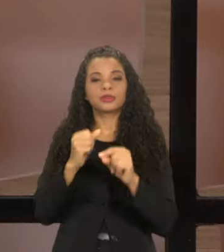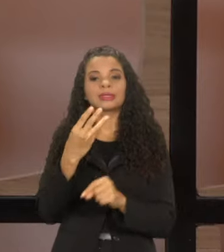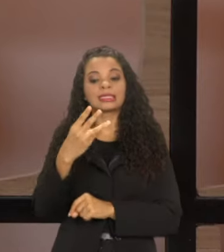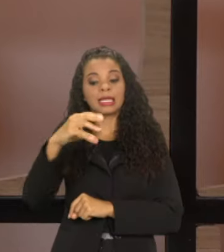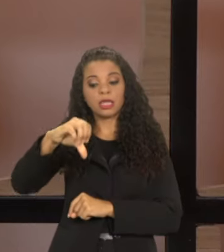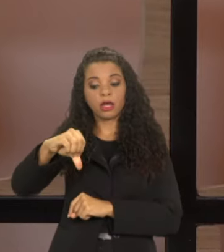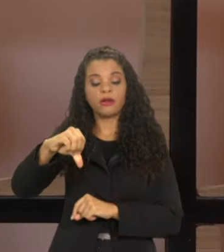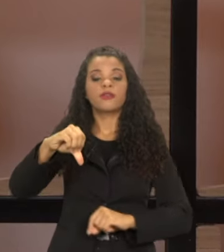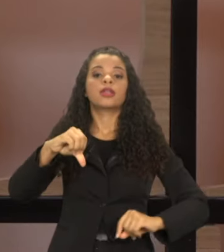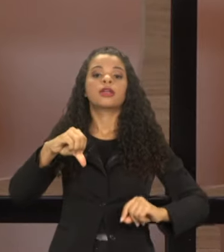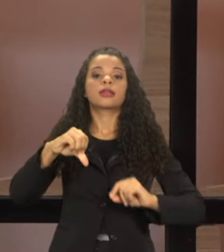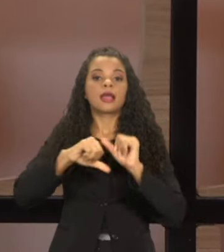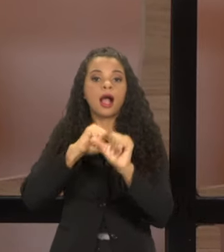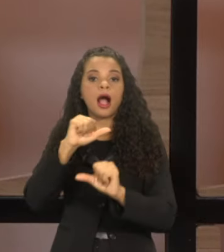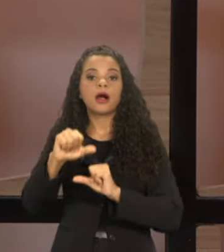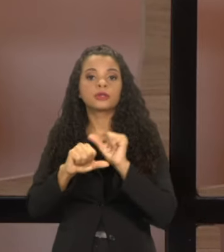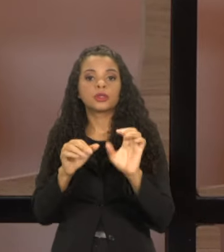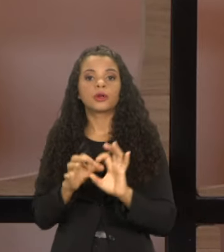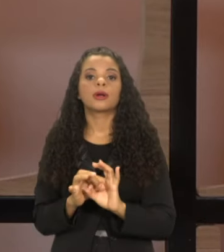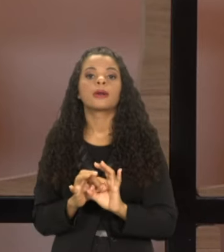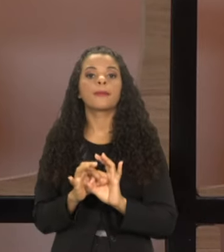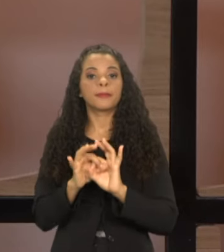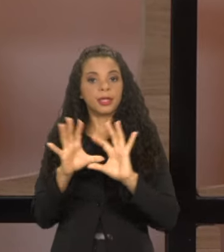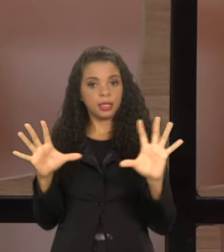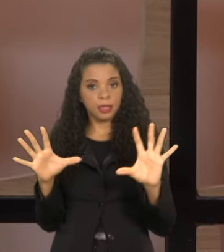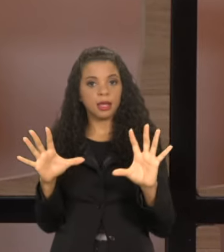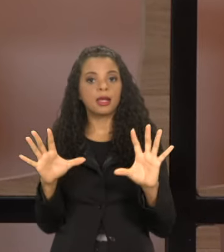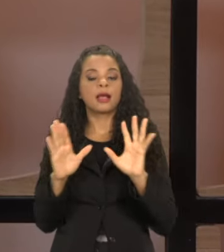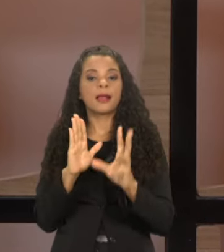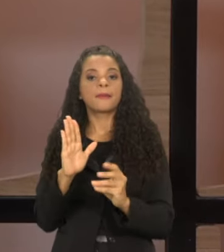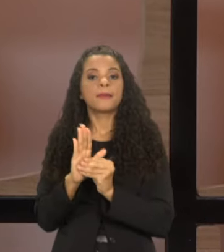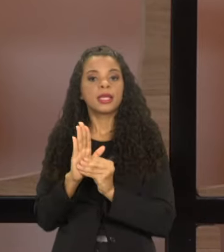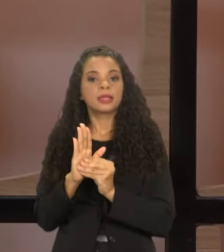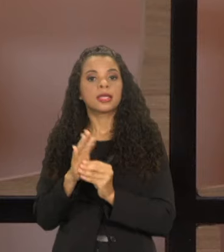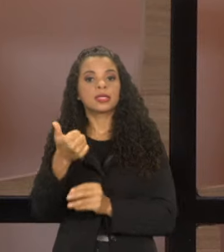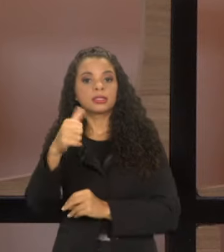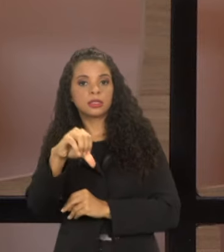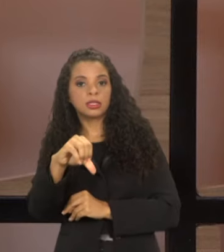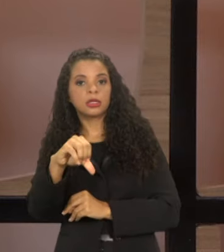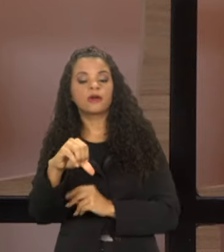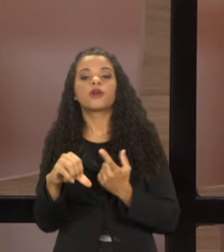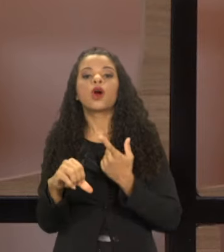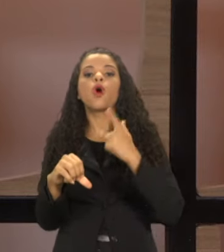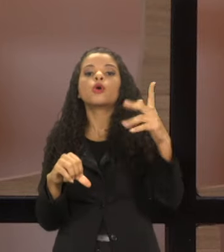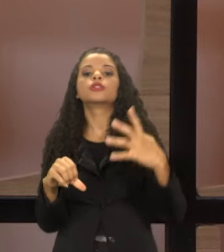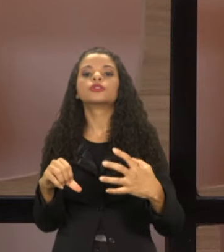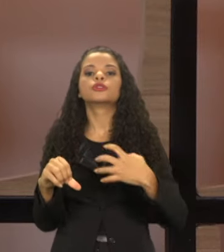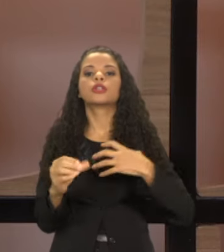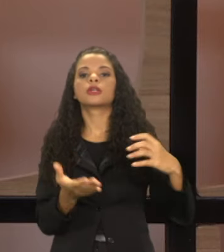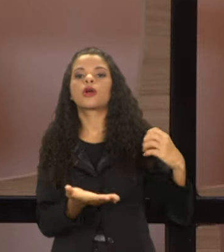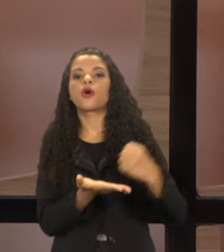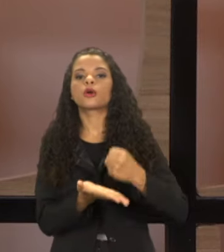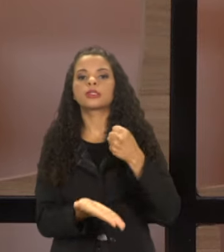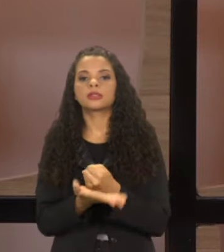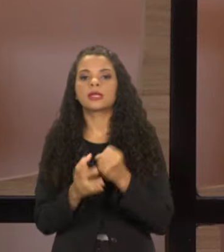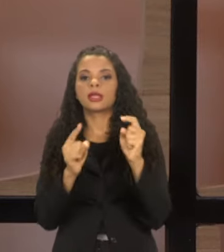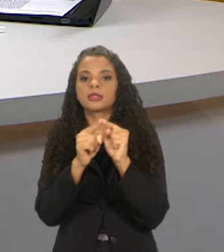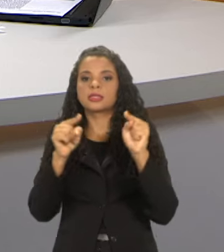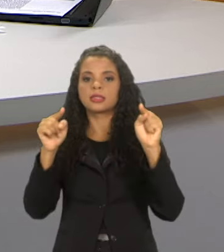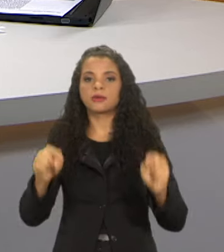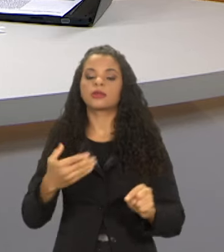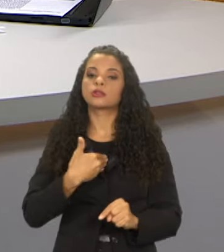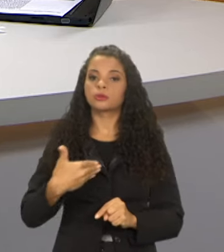permitir, de acordo com a emenda constitucional 19, uma outra forma de contratação de servidores públicos pela